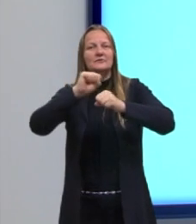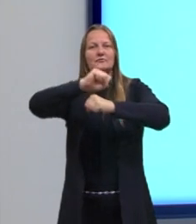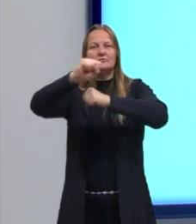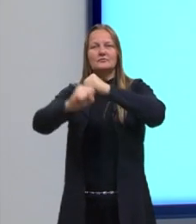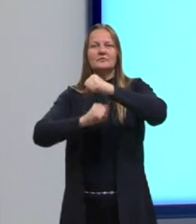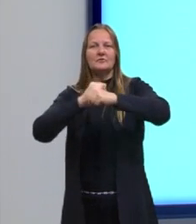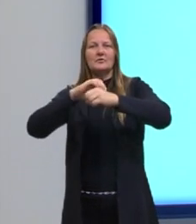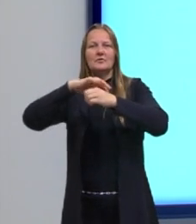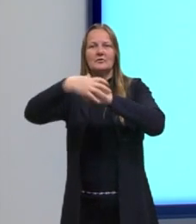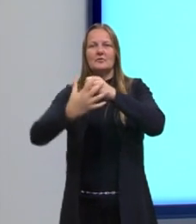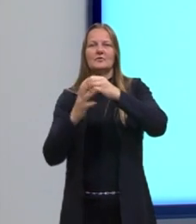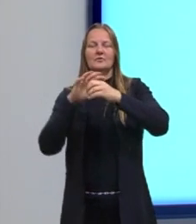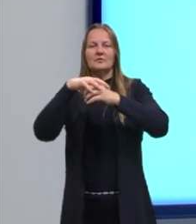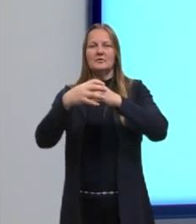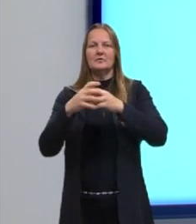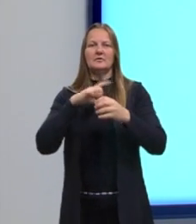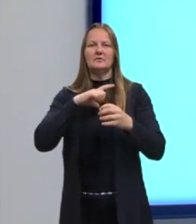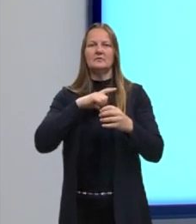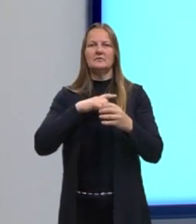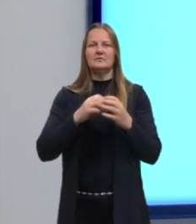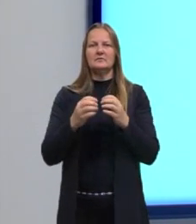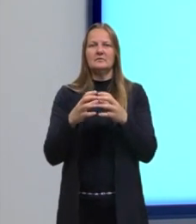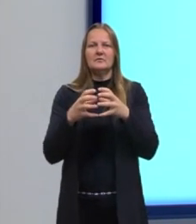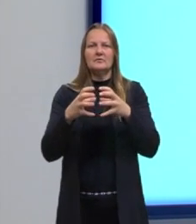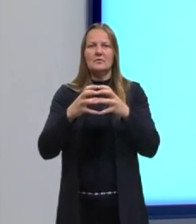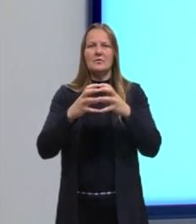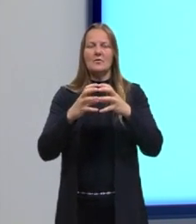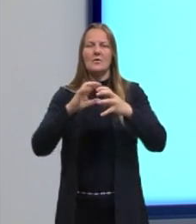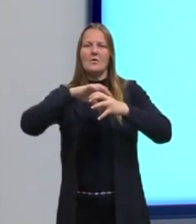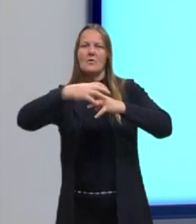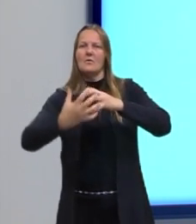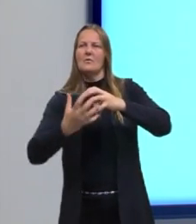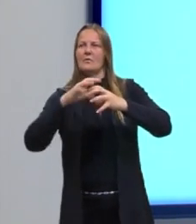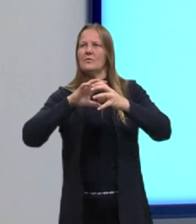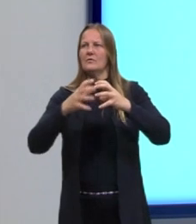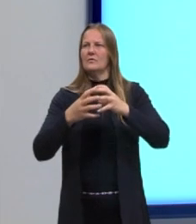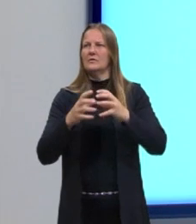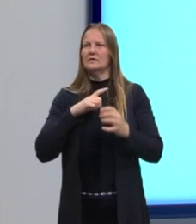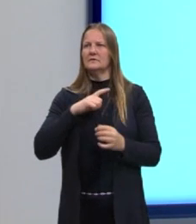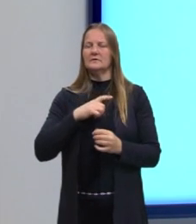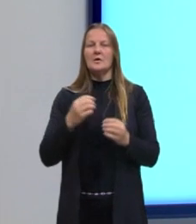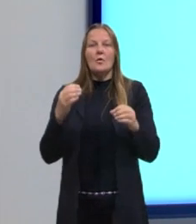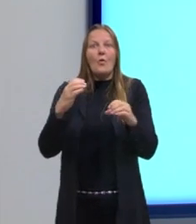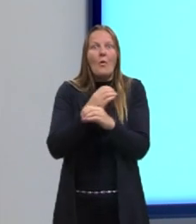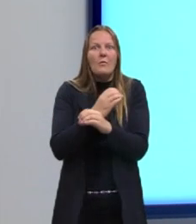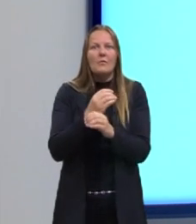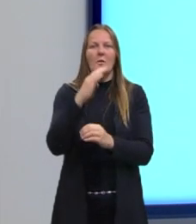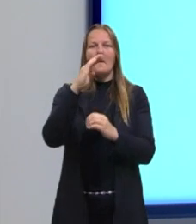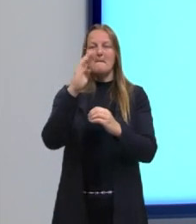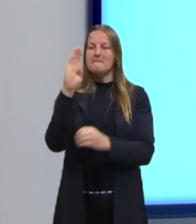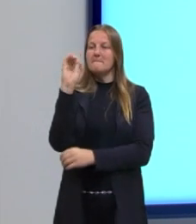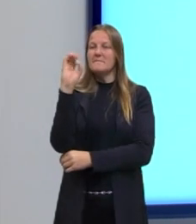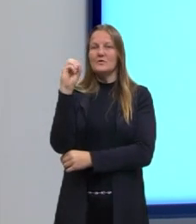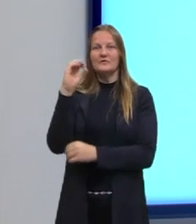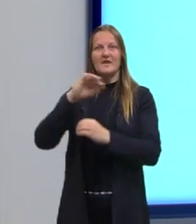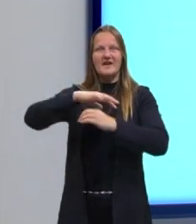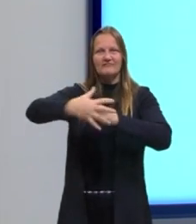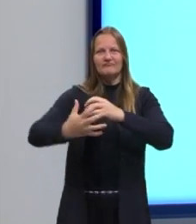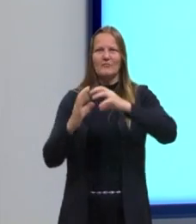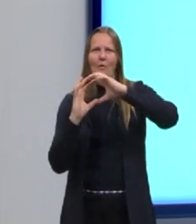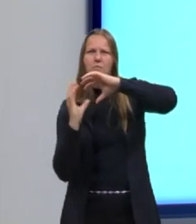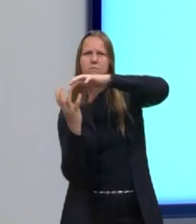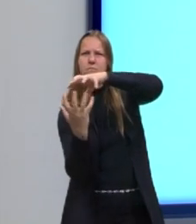aquáticos a gente não pode deixar de pensar nos na integridade da biosfera com a questão